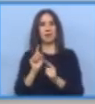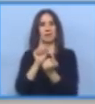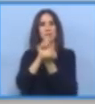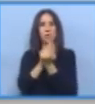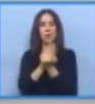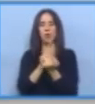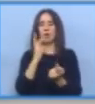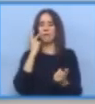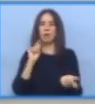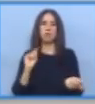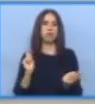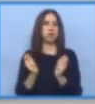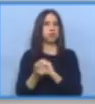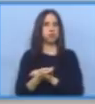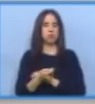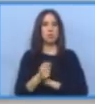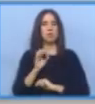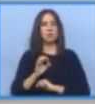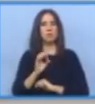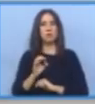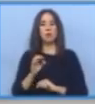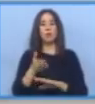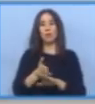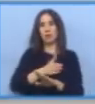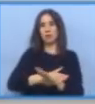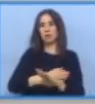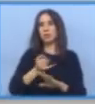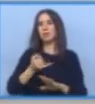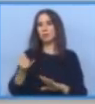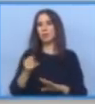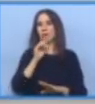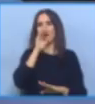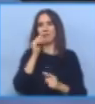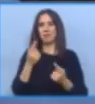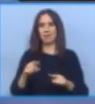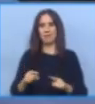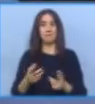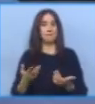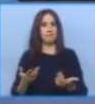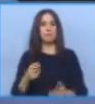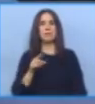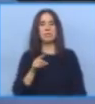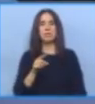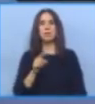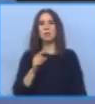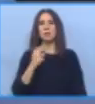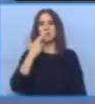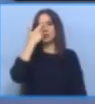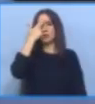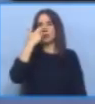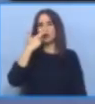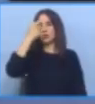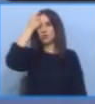deles mudou radicalmente. Podemos ver um antes e um depois. Ora, esta história que